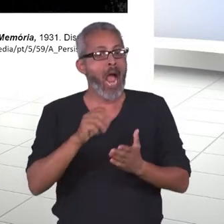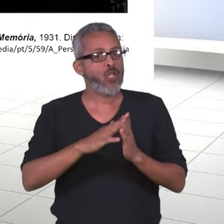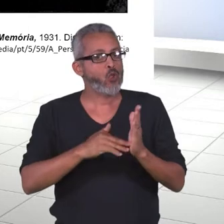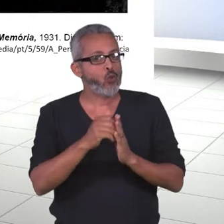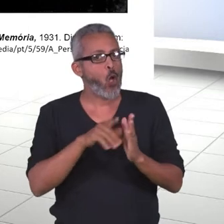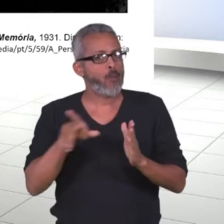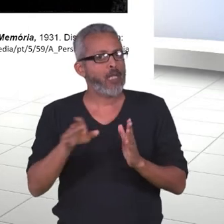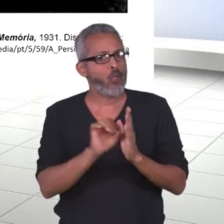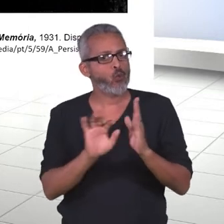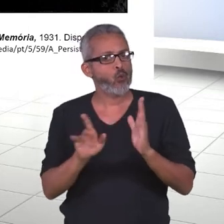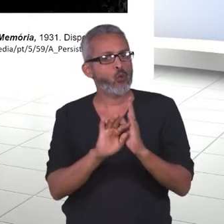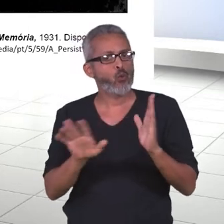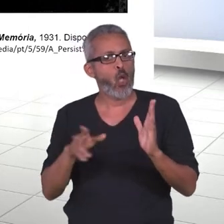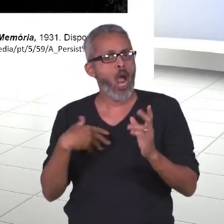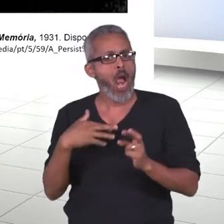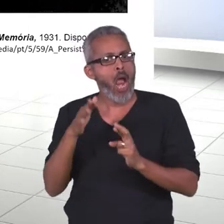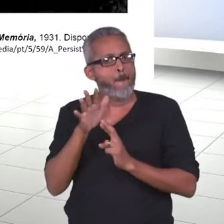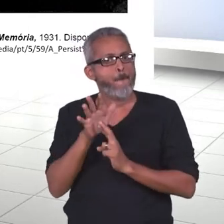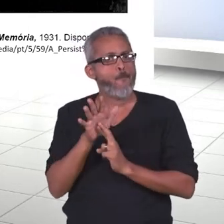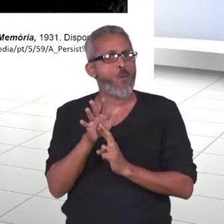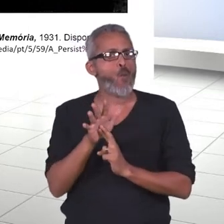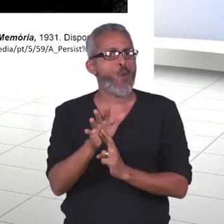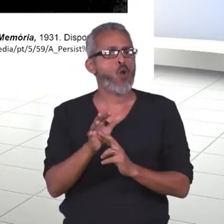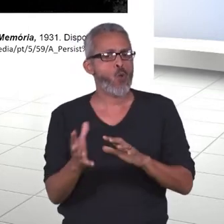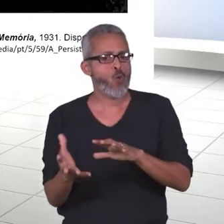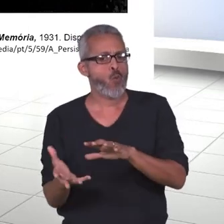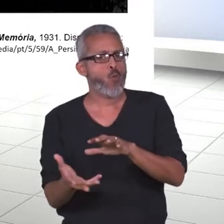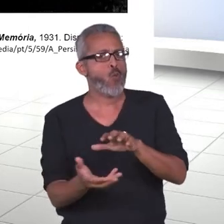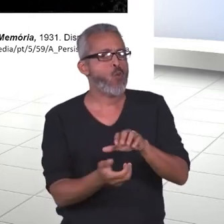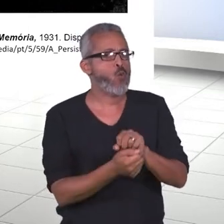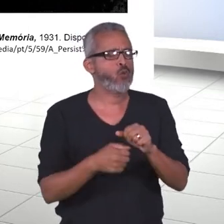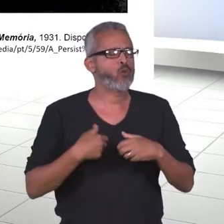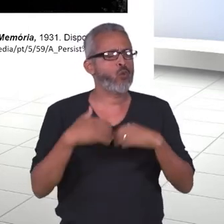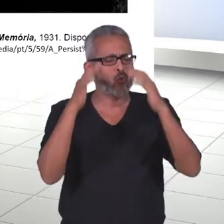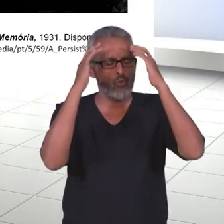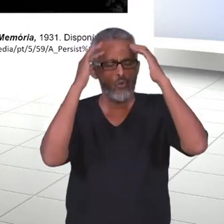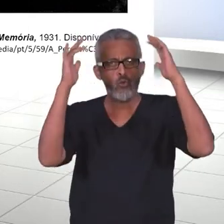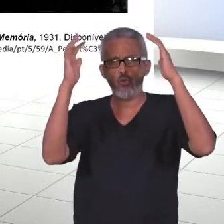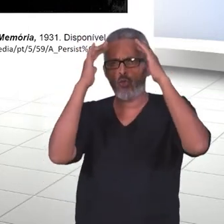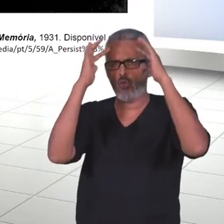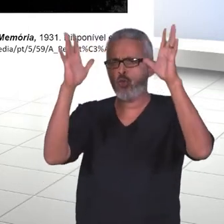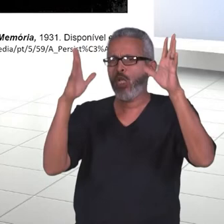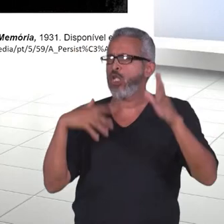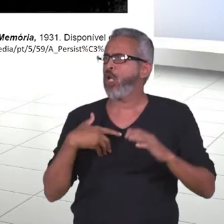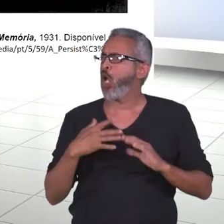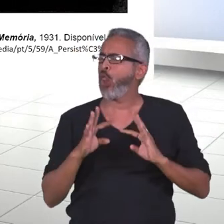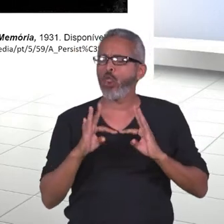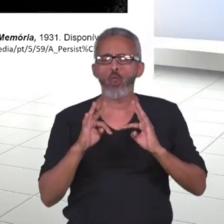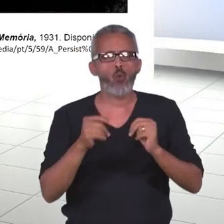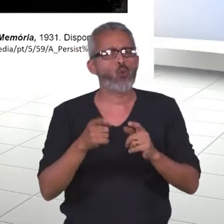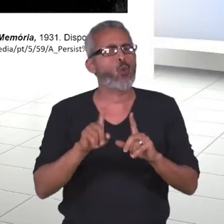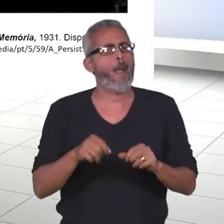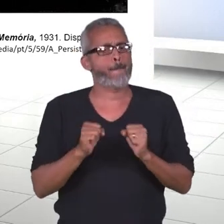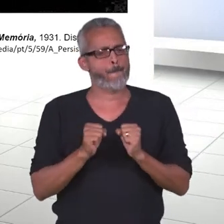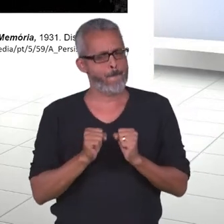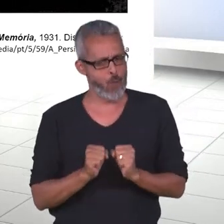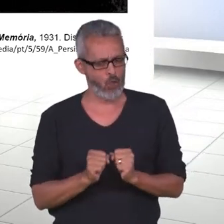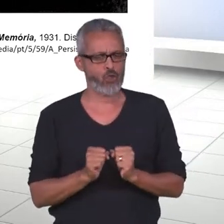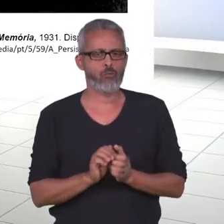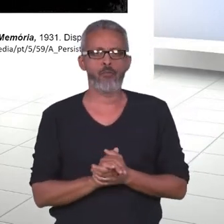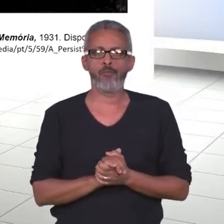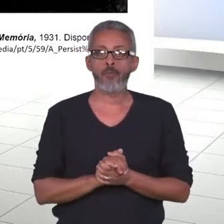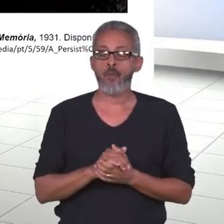As obras surrealistas trazem representações do mundo dos sonhos, onde tudo é